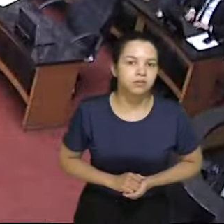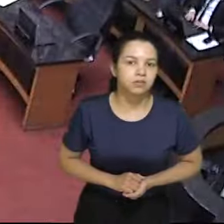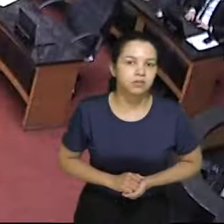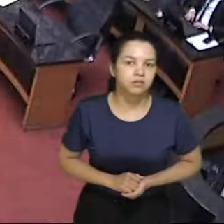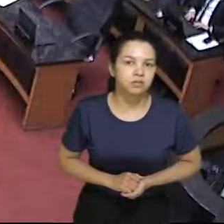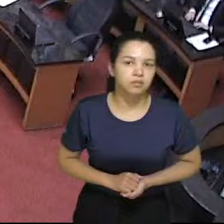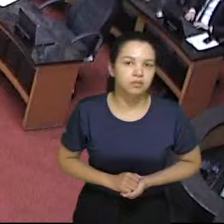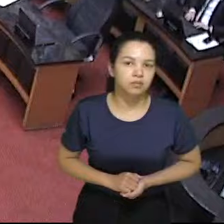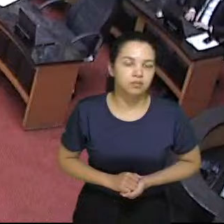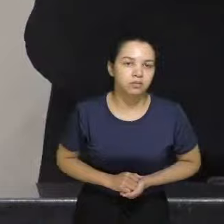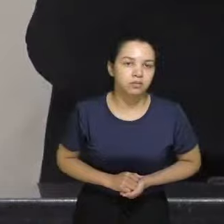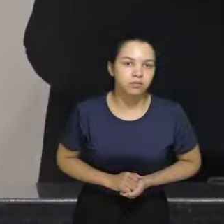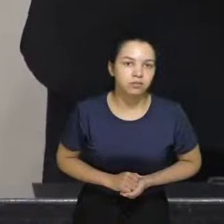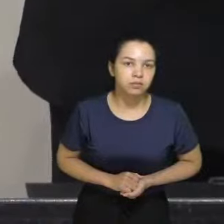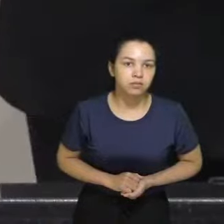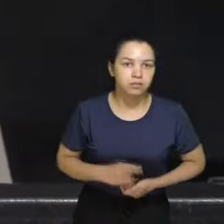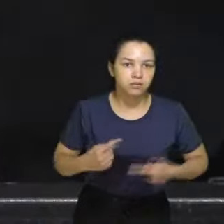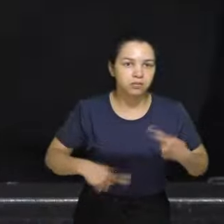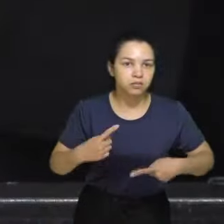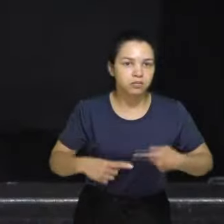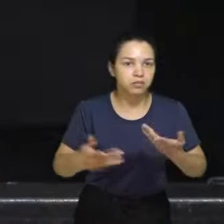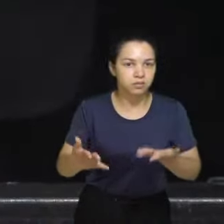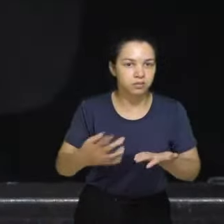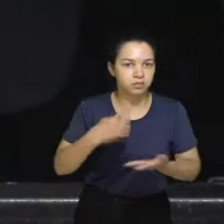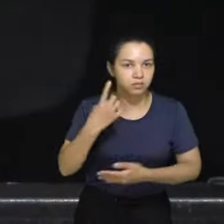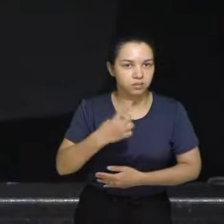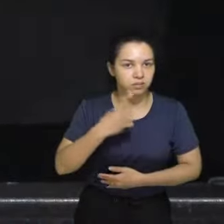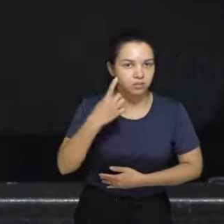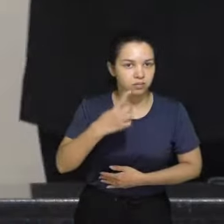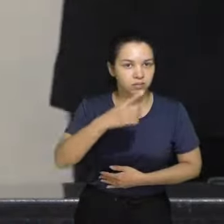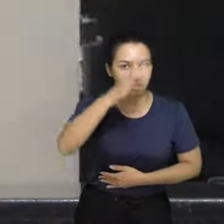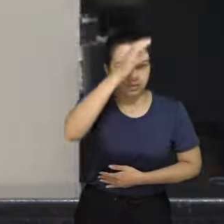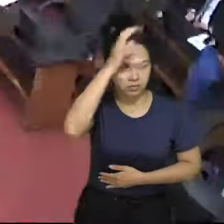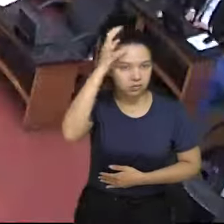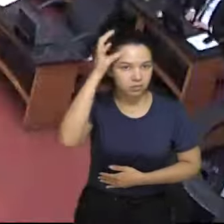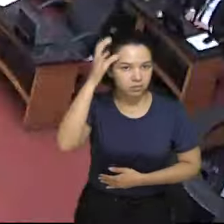Para discutir a matéria, com a palavra o deputado Carlos Humberto.